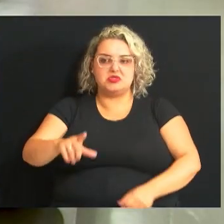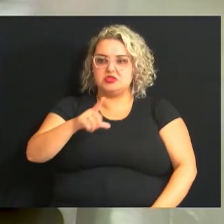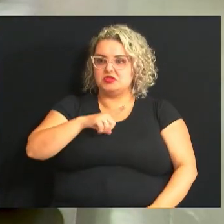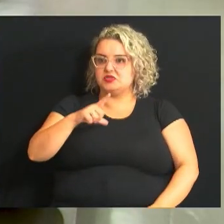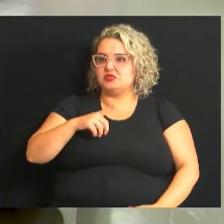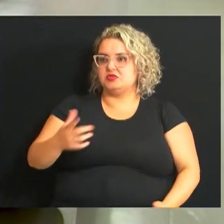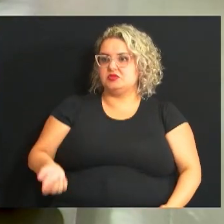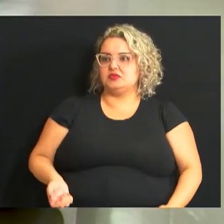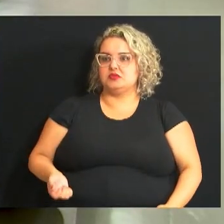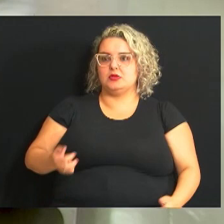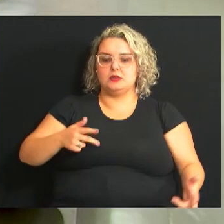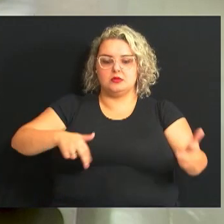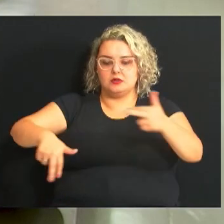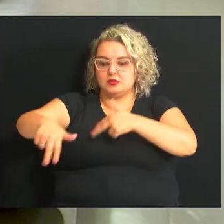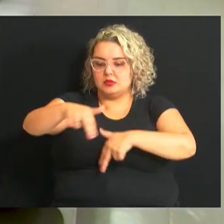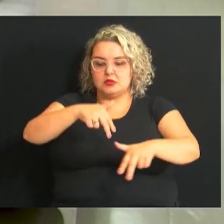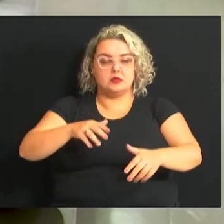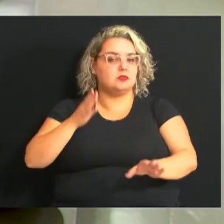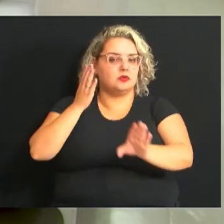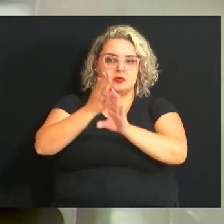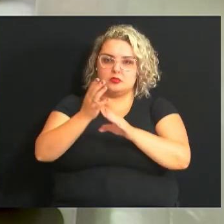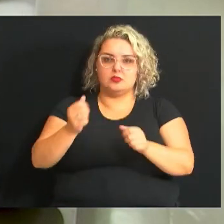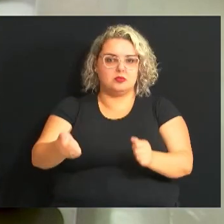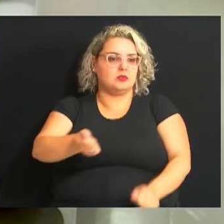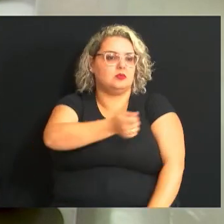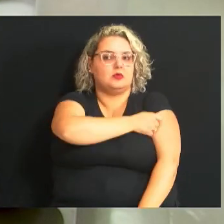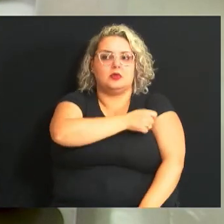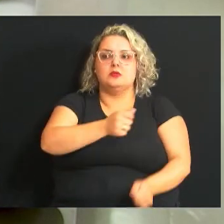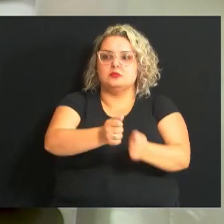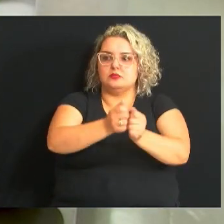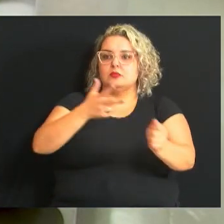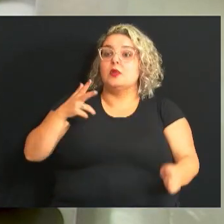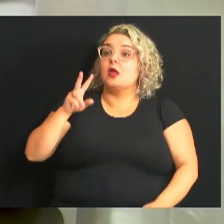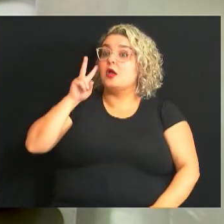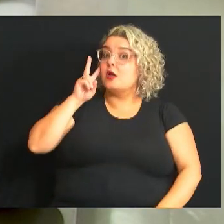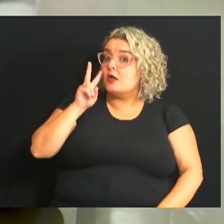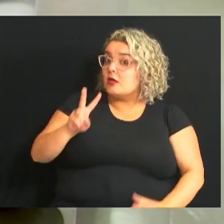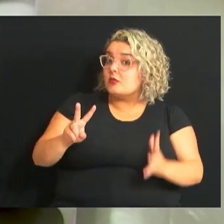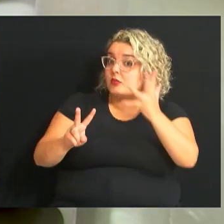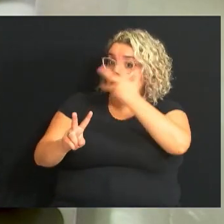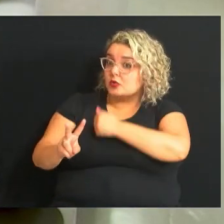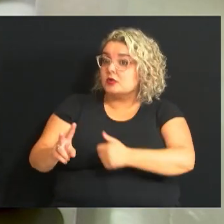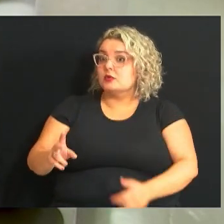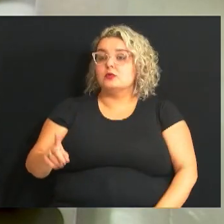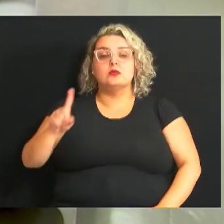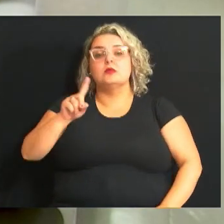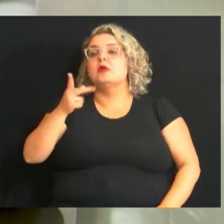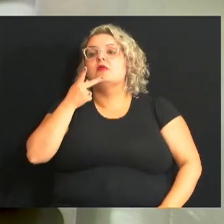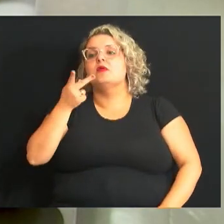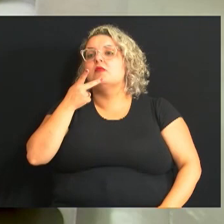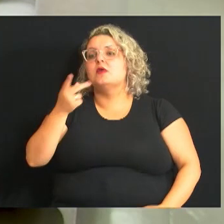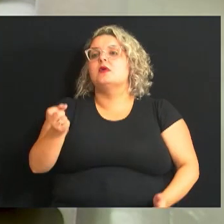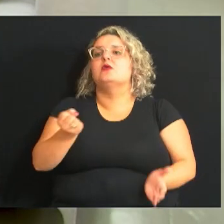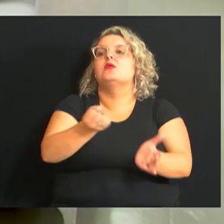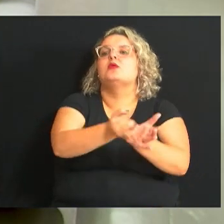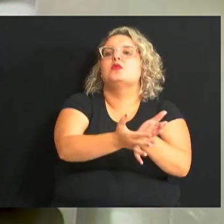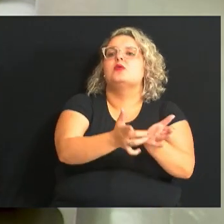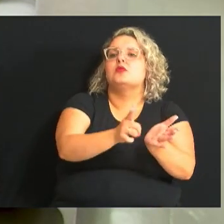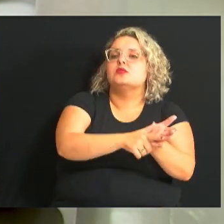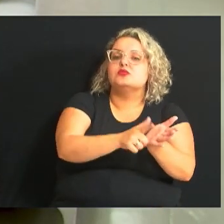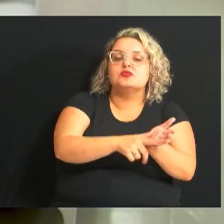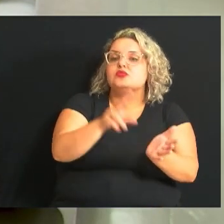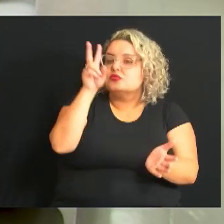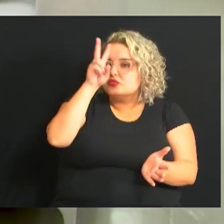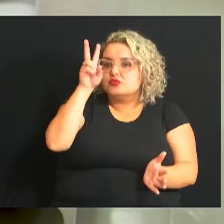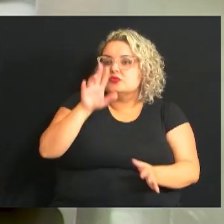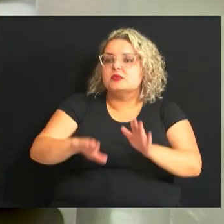um estudante indígena. Então isso é bonito verdade. De se ver, porque você não está falando de alguém que está na página de um livro de história que muitas vezes